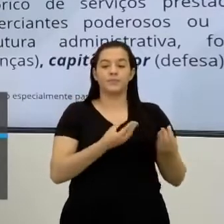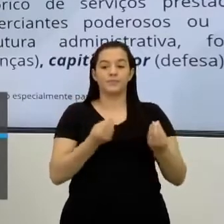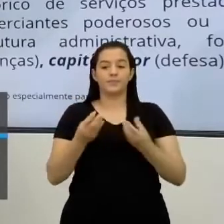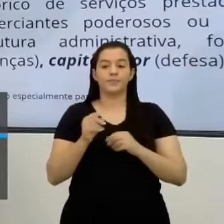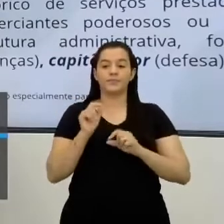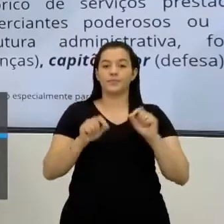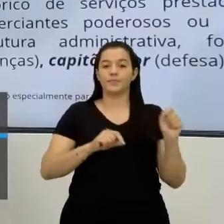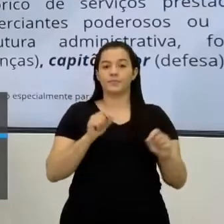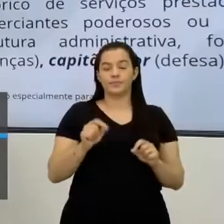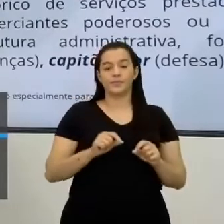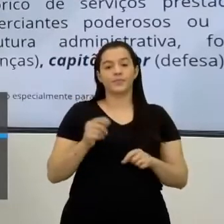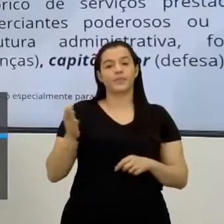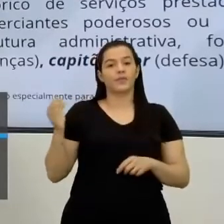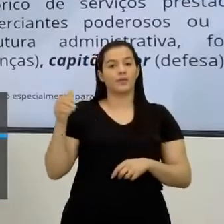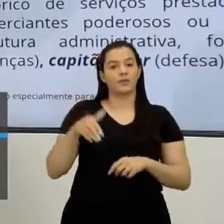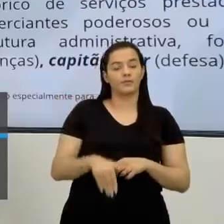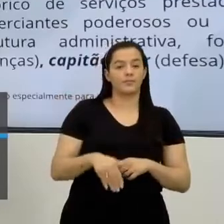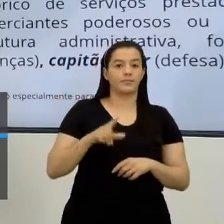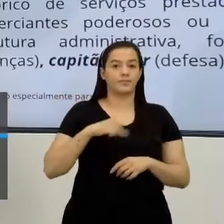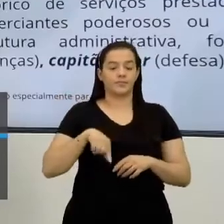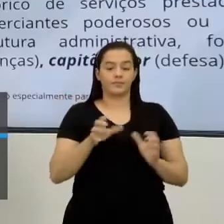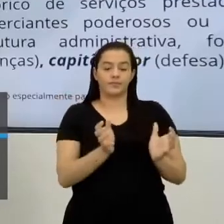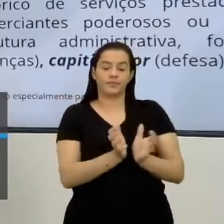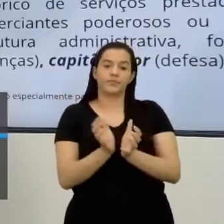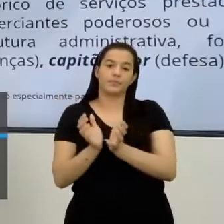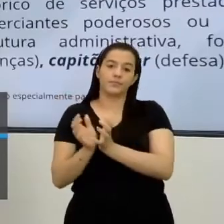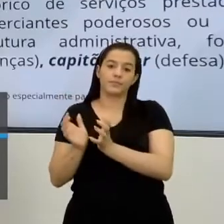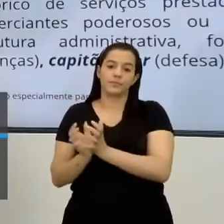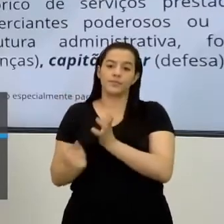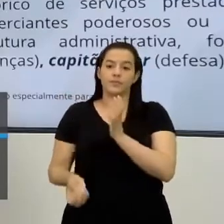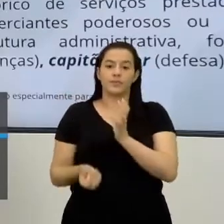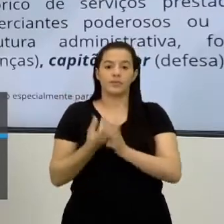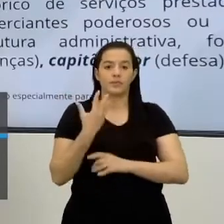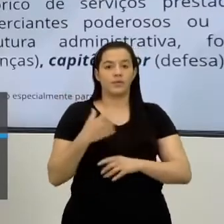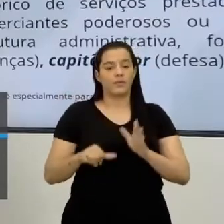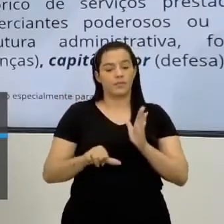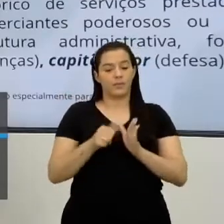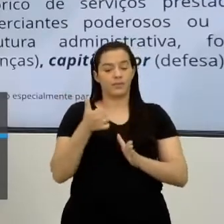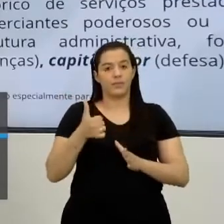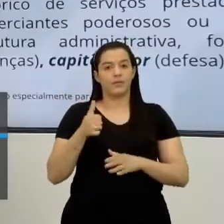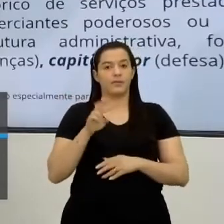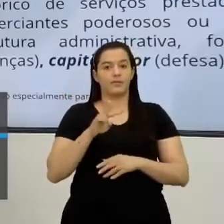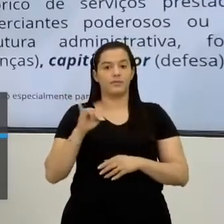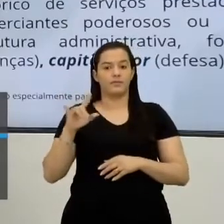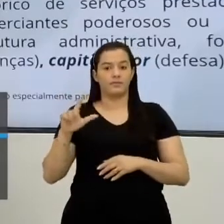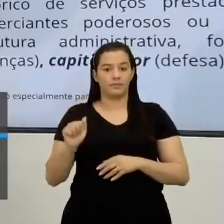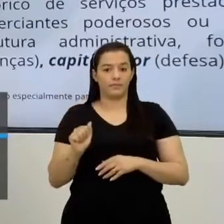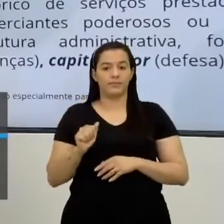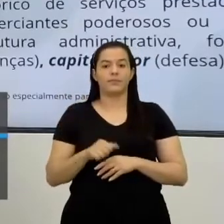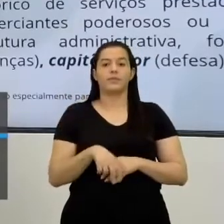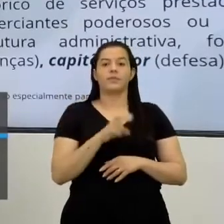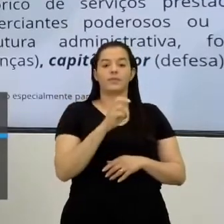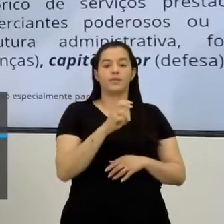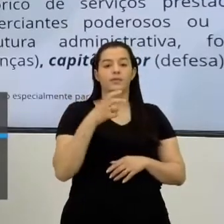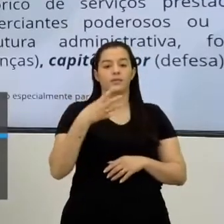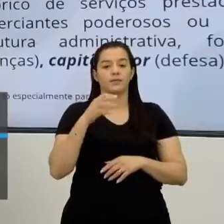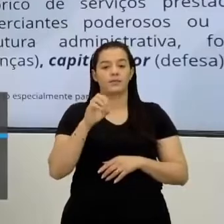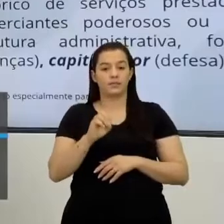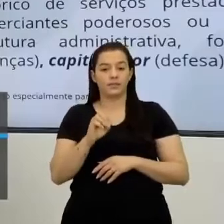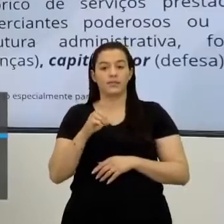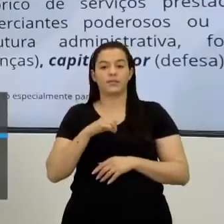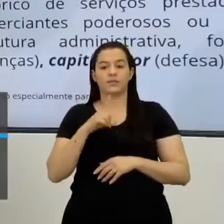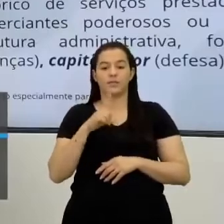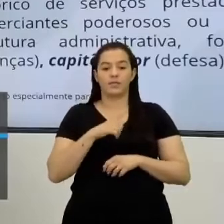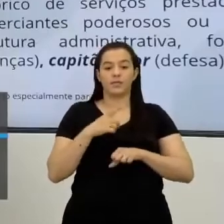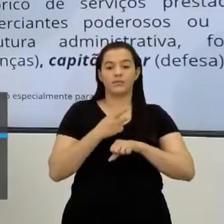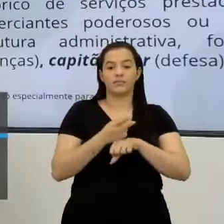Afonso vindo para a colônia e fundando a primeira vila. Em 1530, nós já temos então a